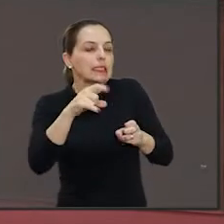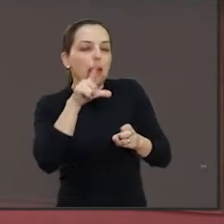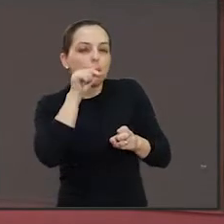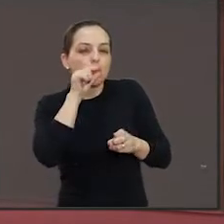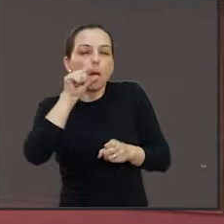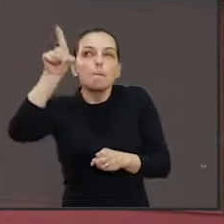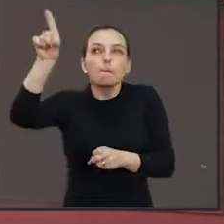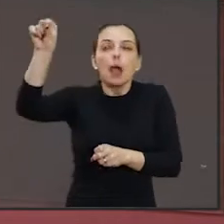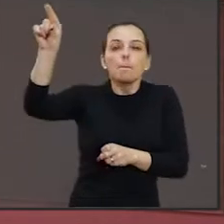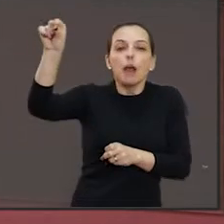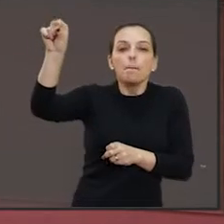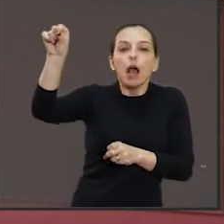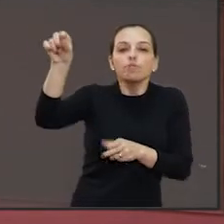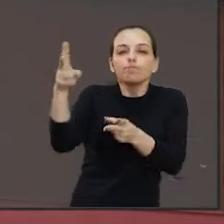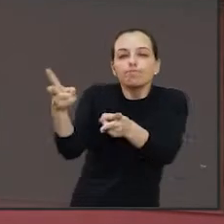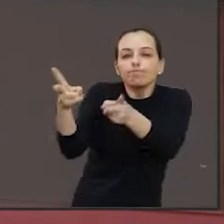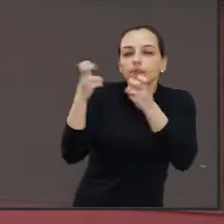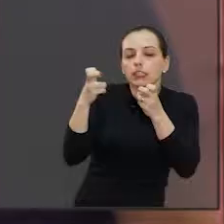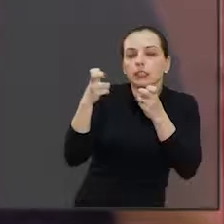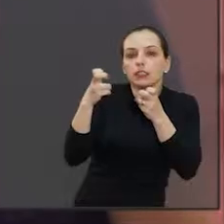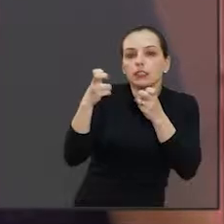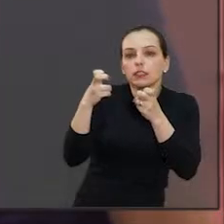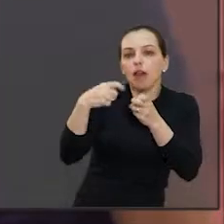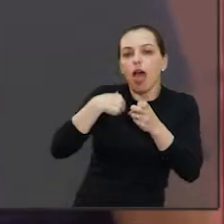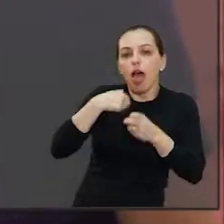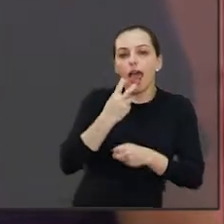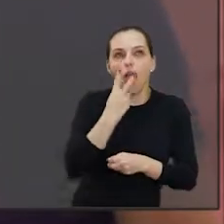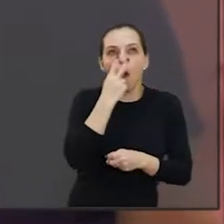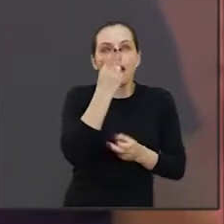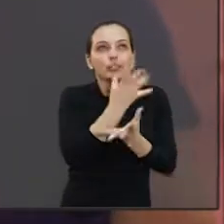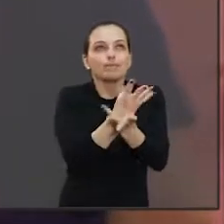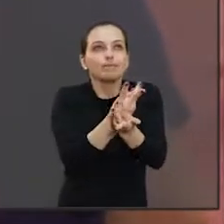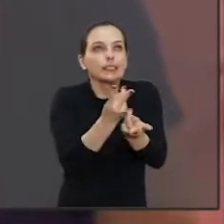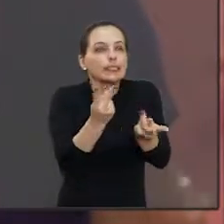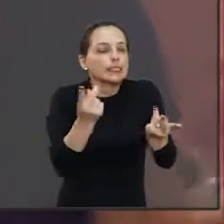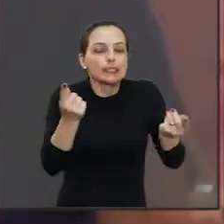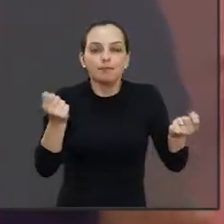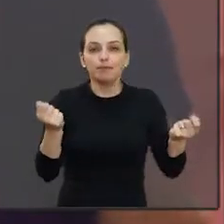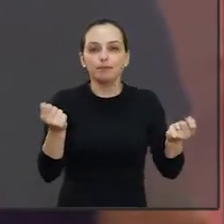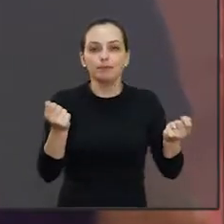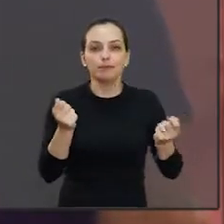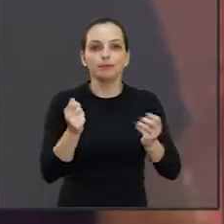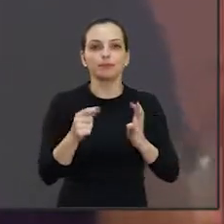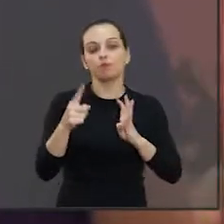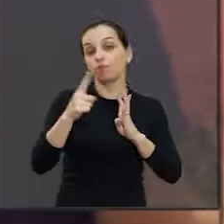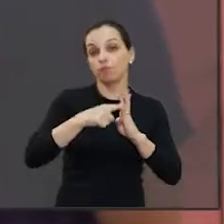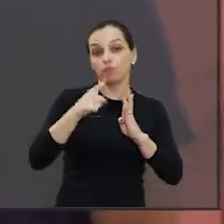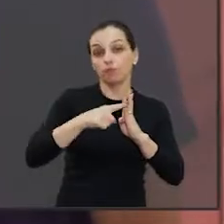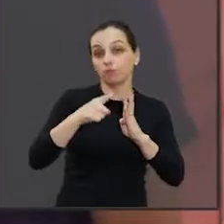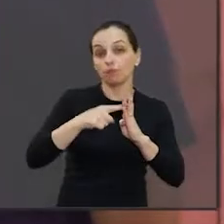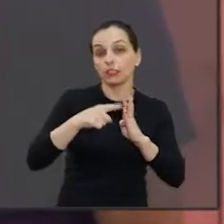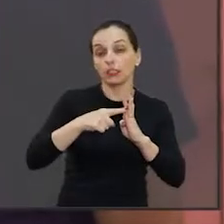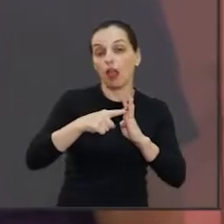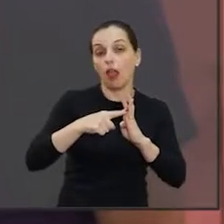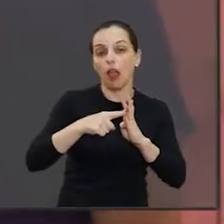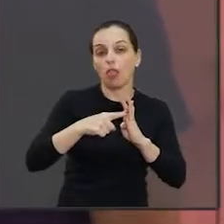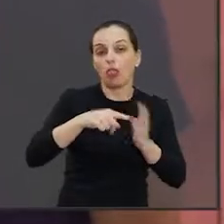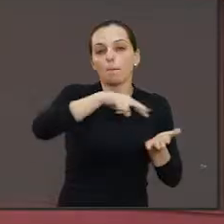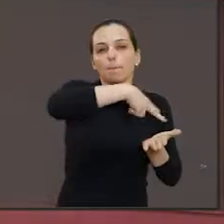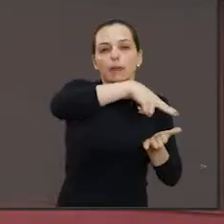está cantando lá no outro quarteirão, lá fora do espaço que você está dançando. Isso eu acho que